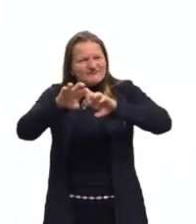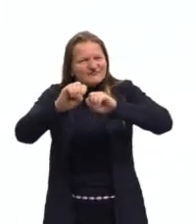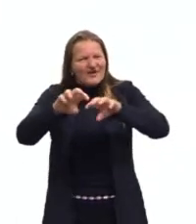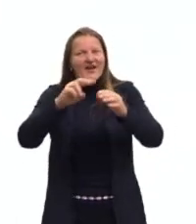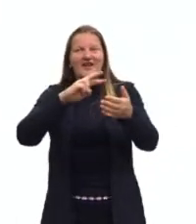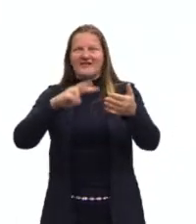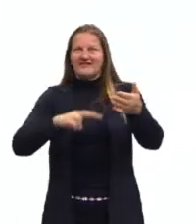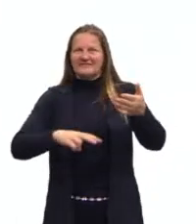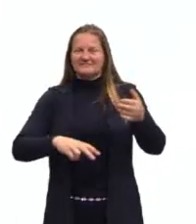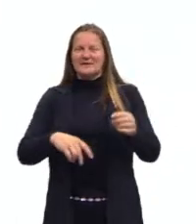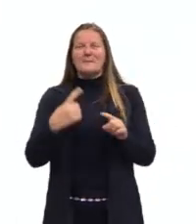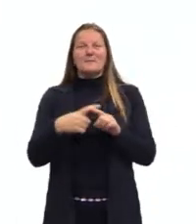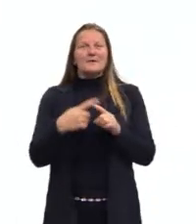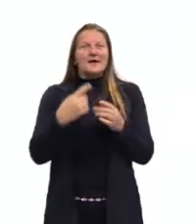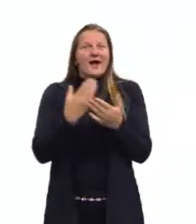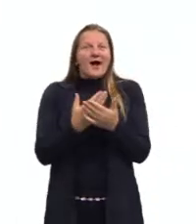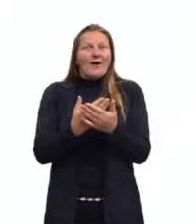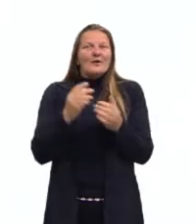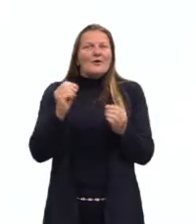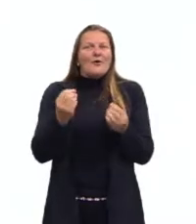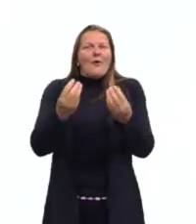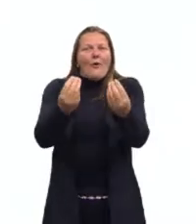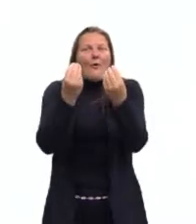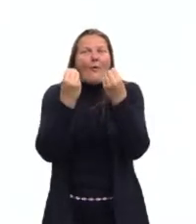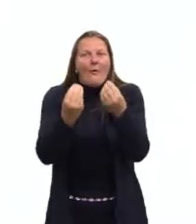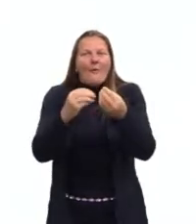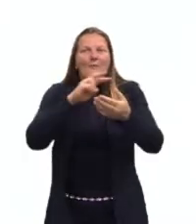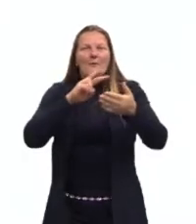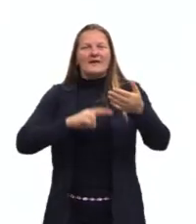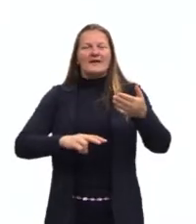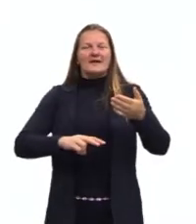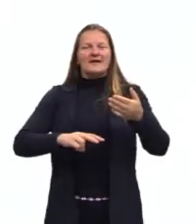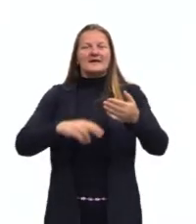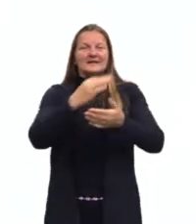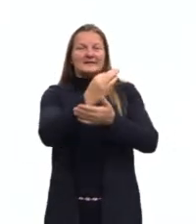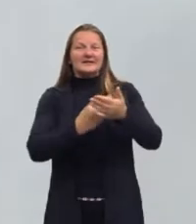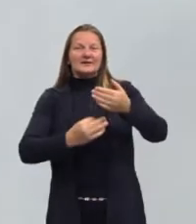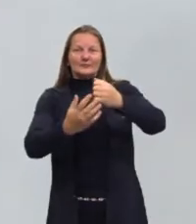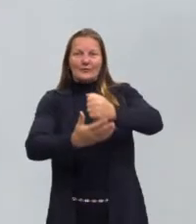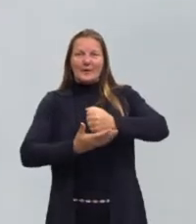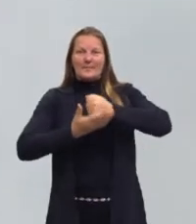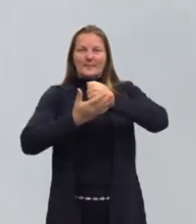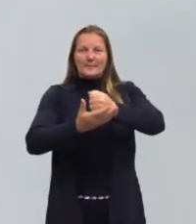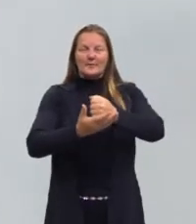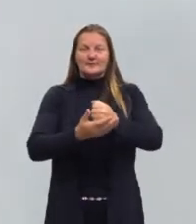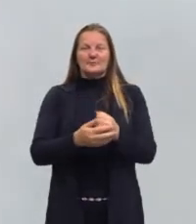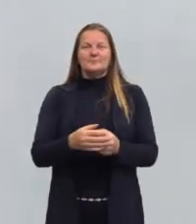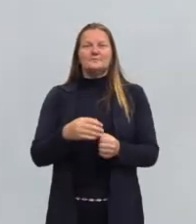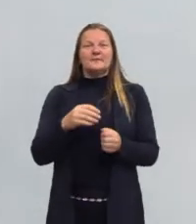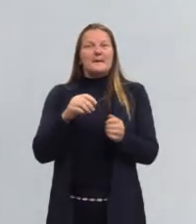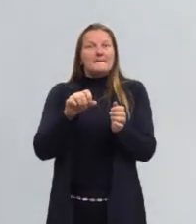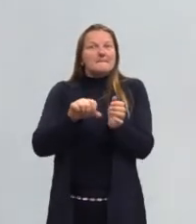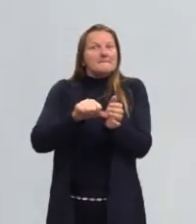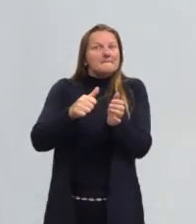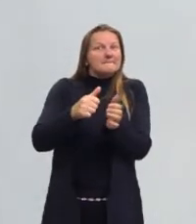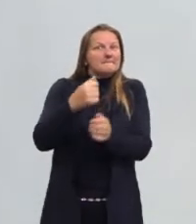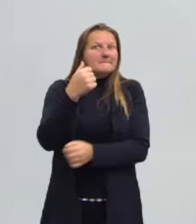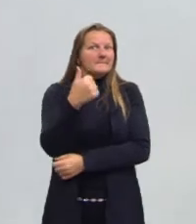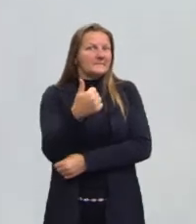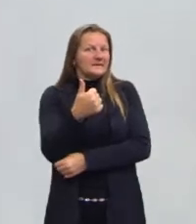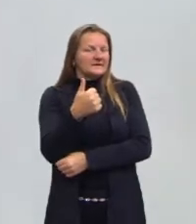porque a nossa aula é sobre Como ler os textos de apoio e essa é a parte 1 apenas